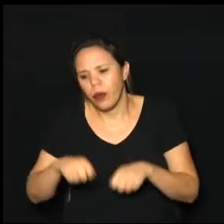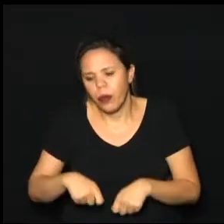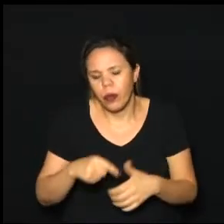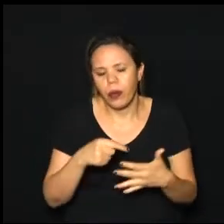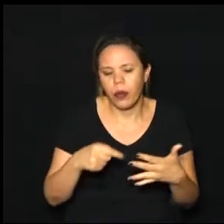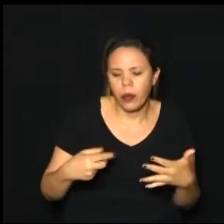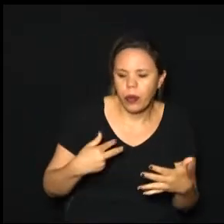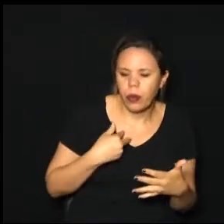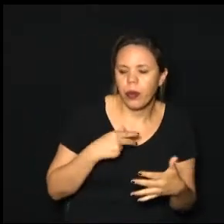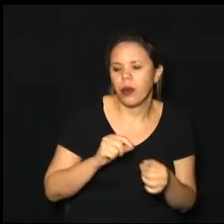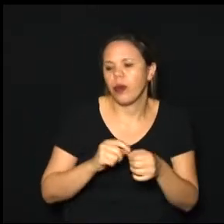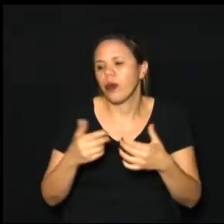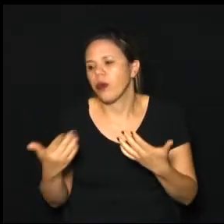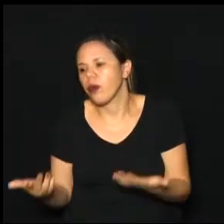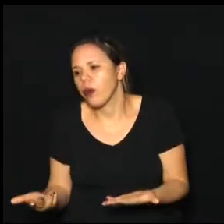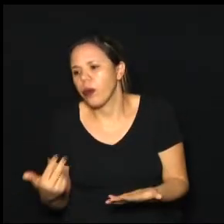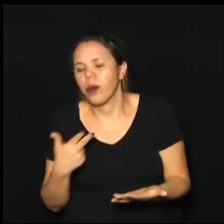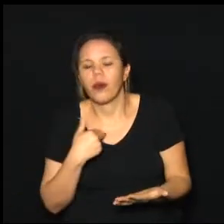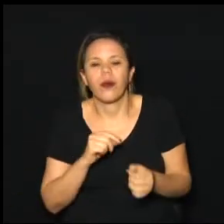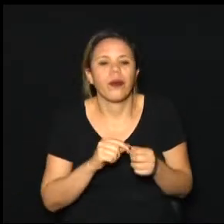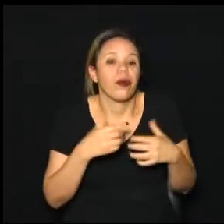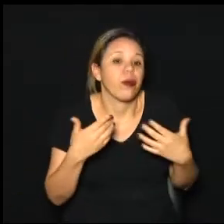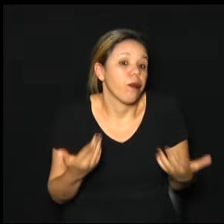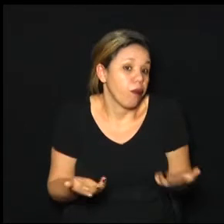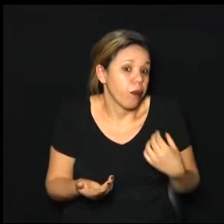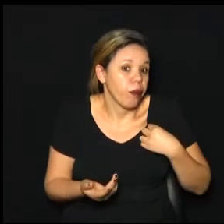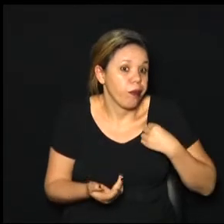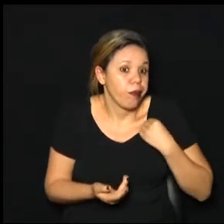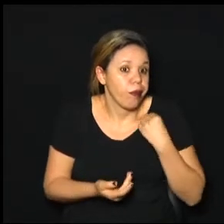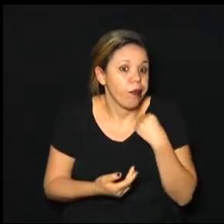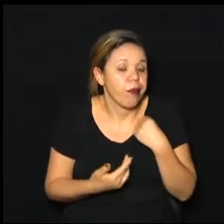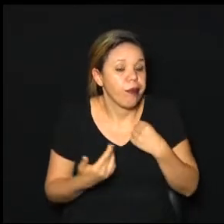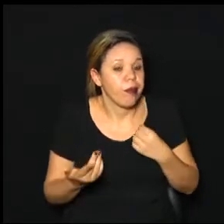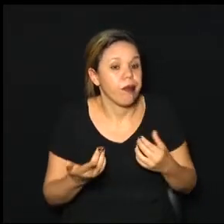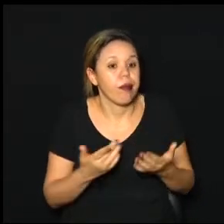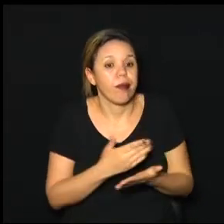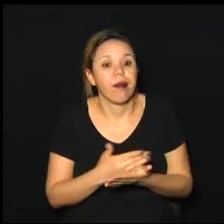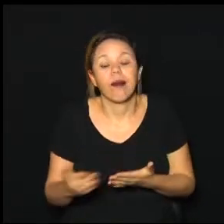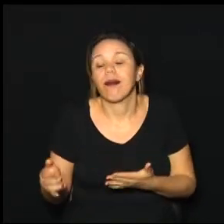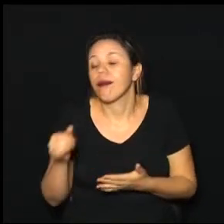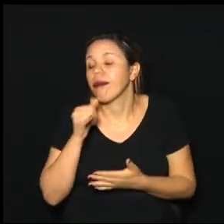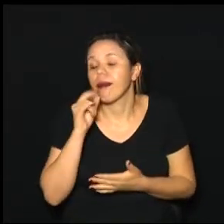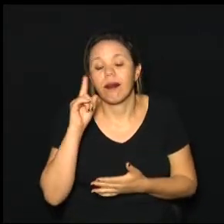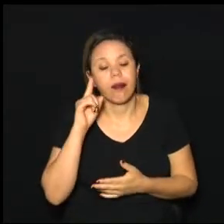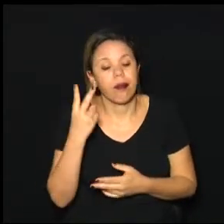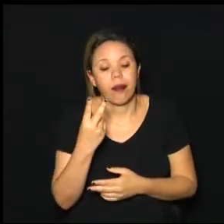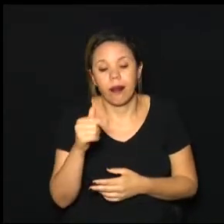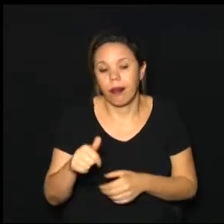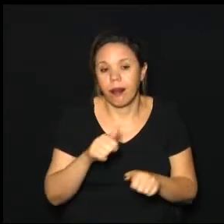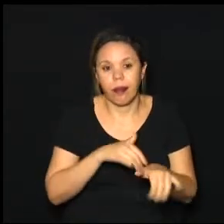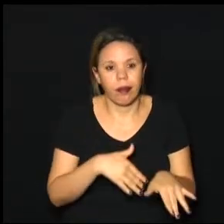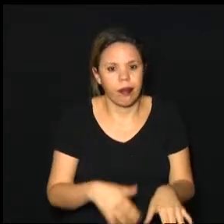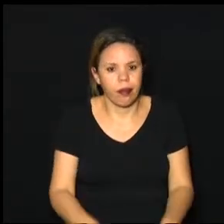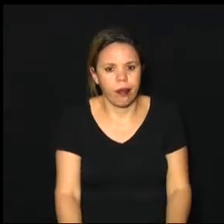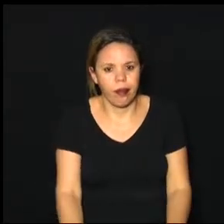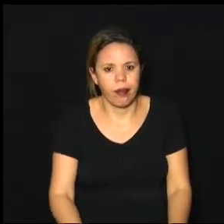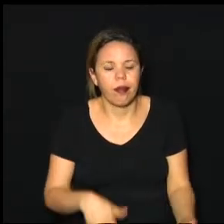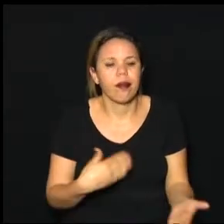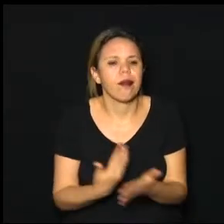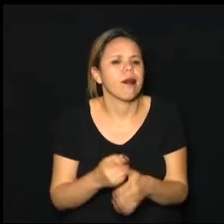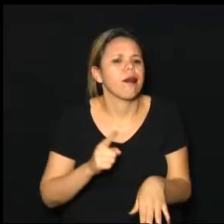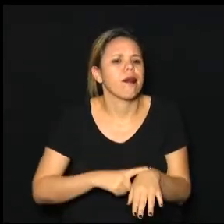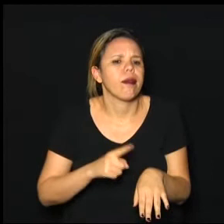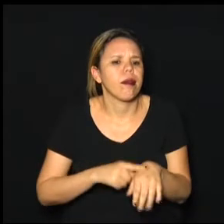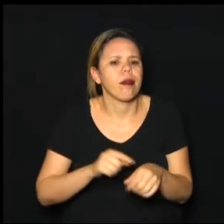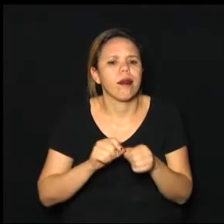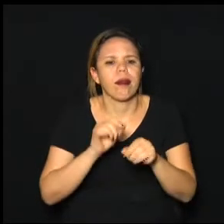hora que eu vou poder fazer, enfim. Bom, começou a eleição, dia 27 de setembro. Até que hora eu posso